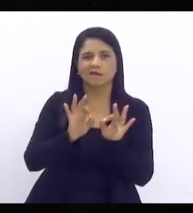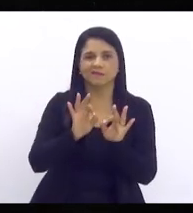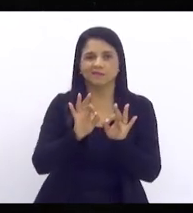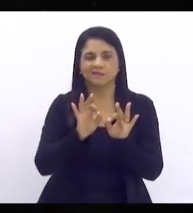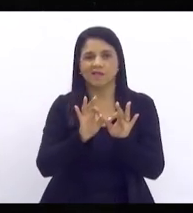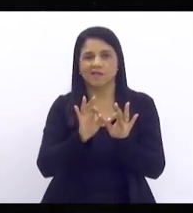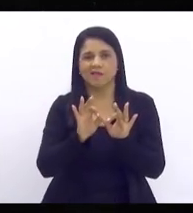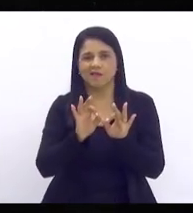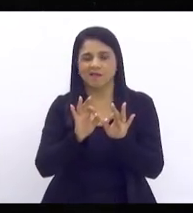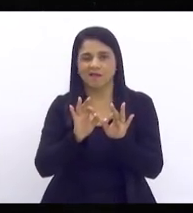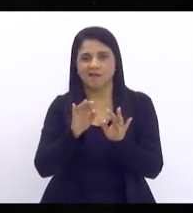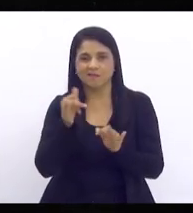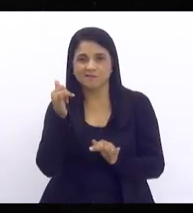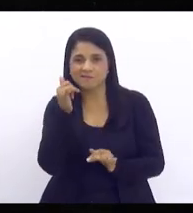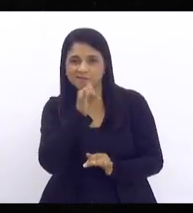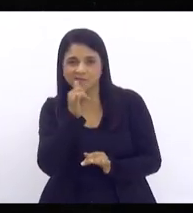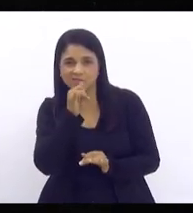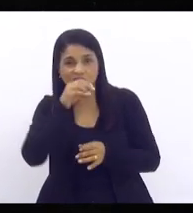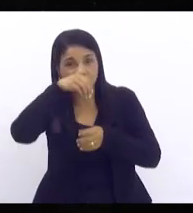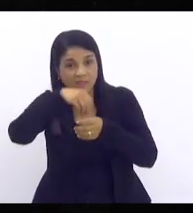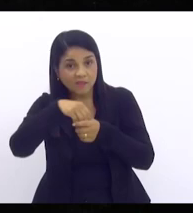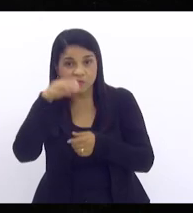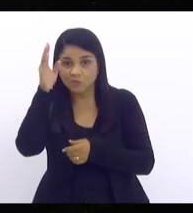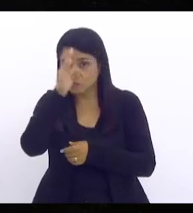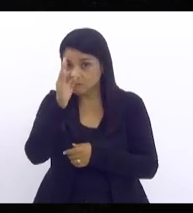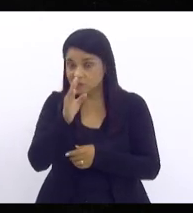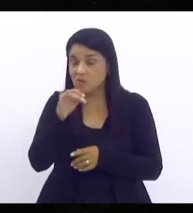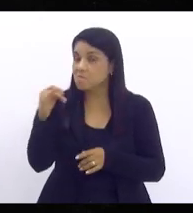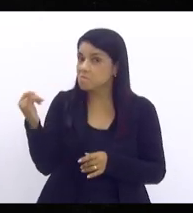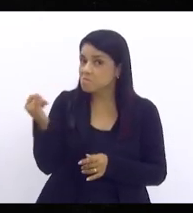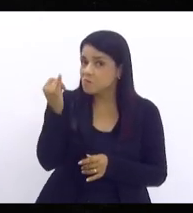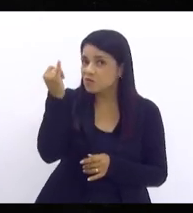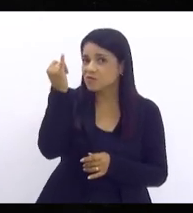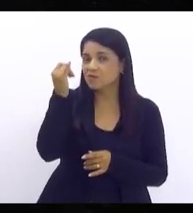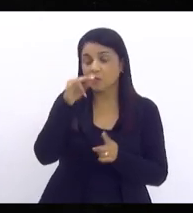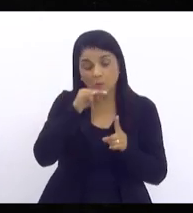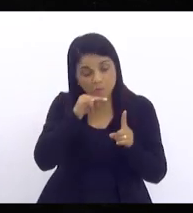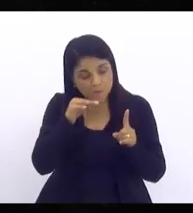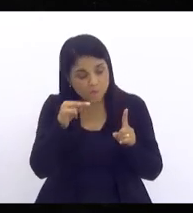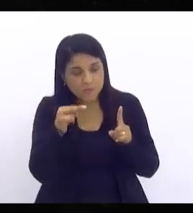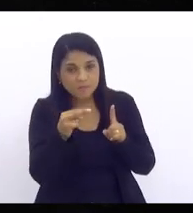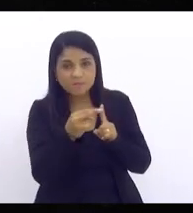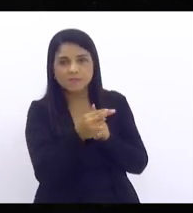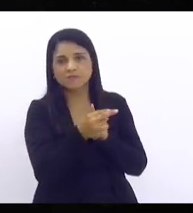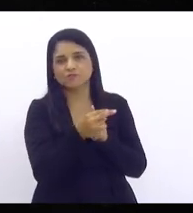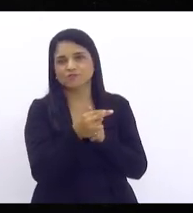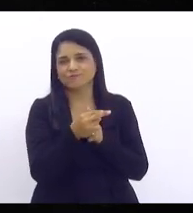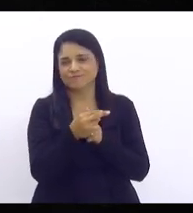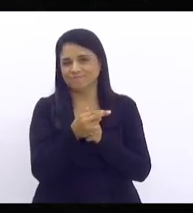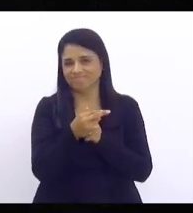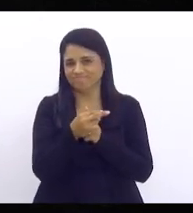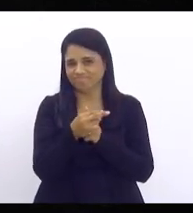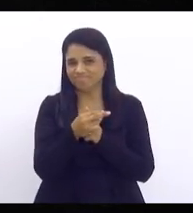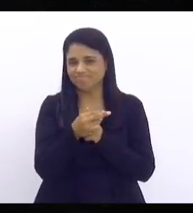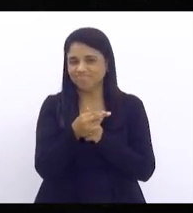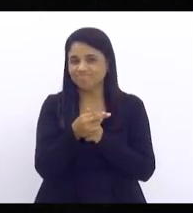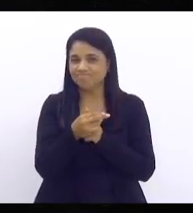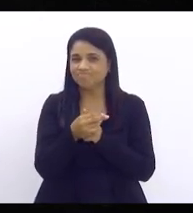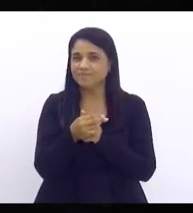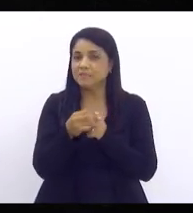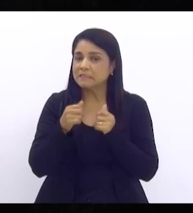matrizes energéticas. Então, isso também é muito importante, é uma perspectiva muito importante para nós que precisa